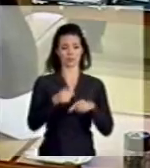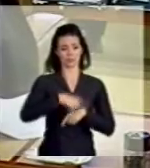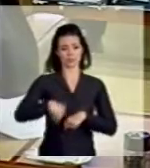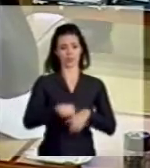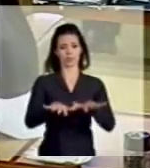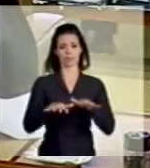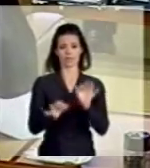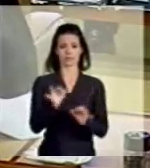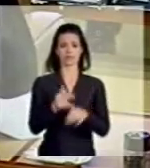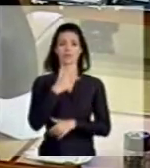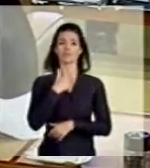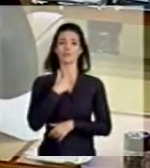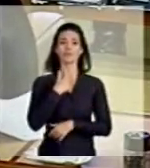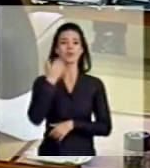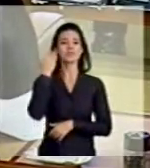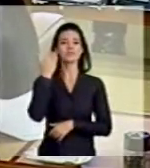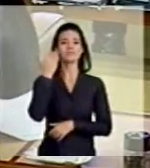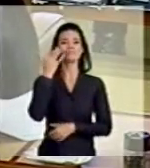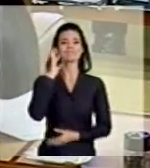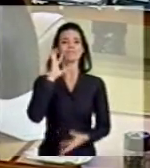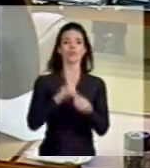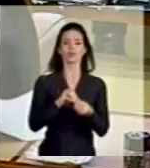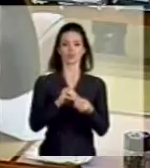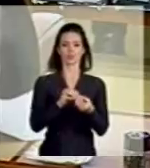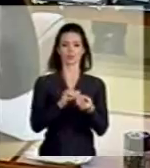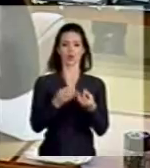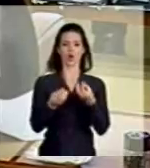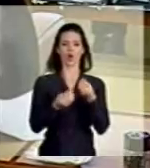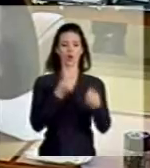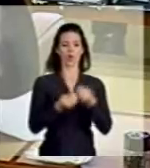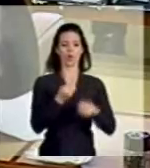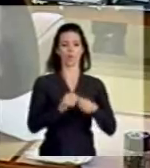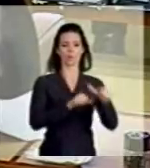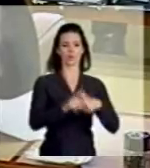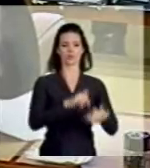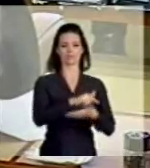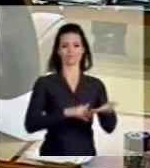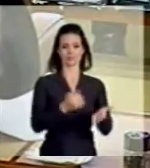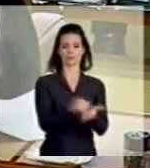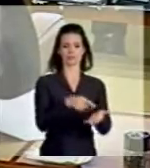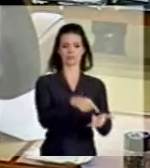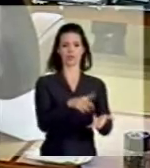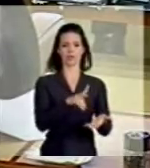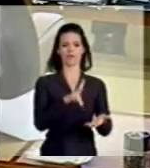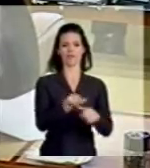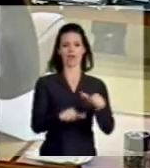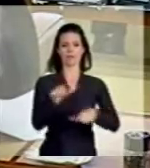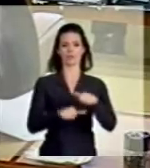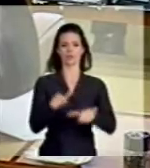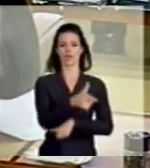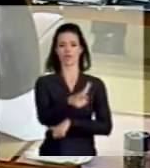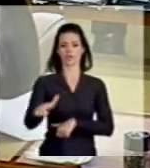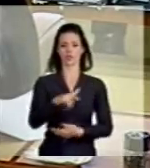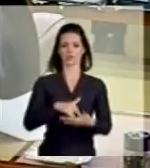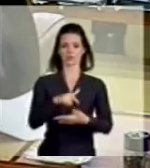todas as consequências que uma tal alteração no registro civil é capaz de implicar, como nas relações de direito patrimonial